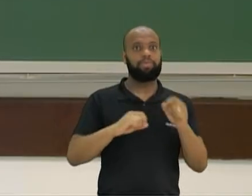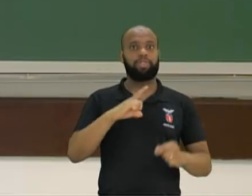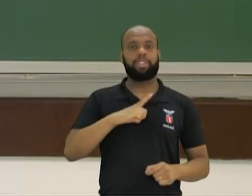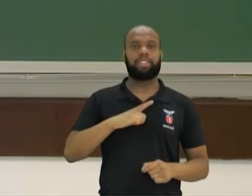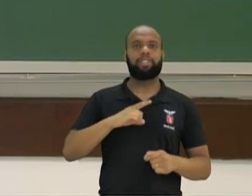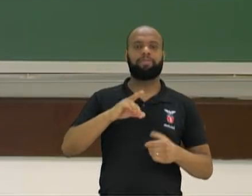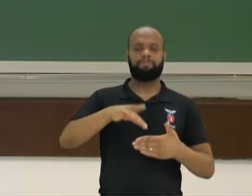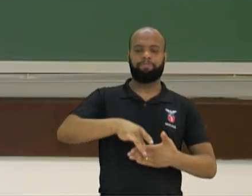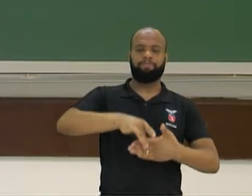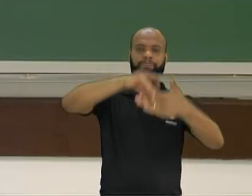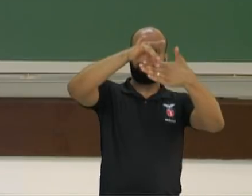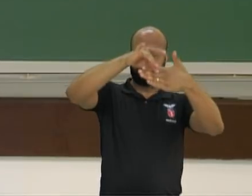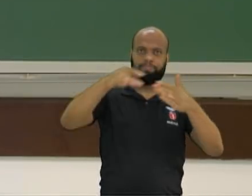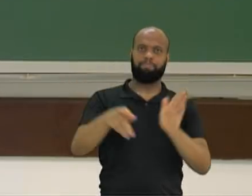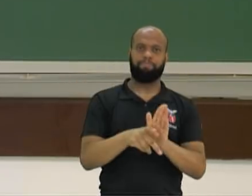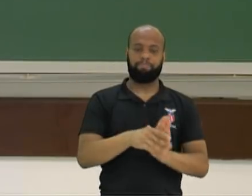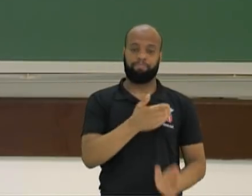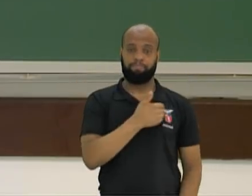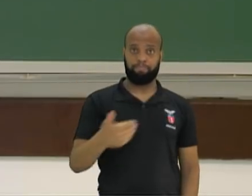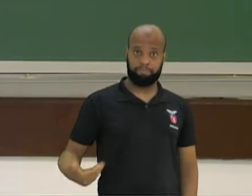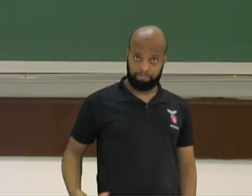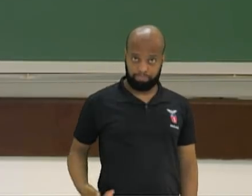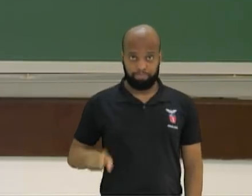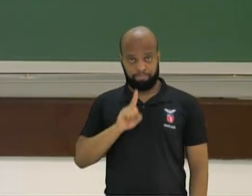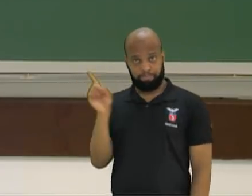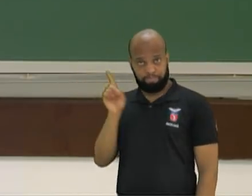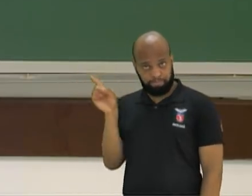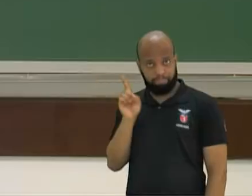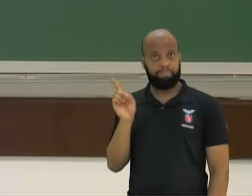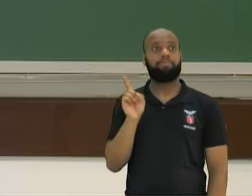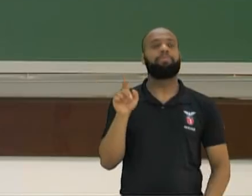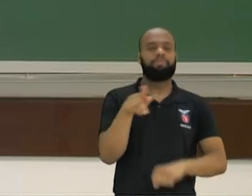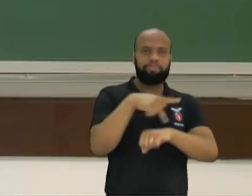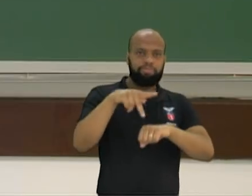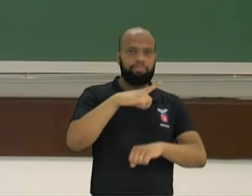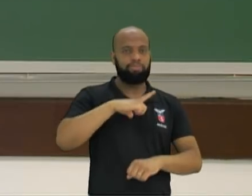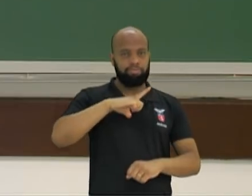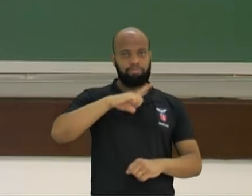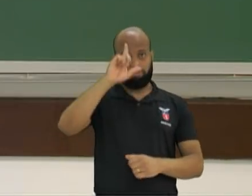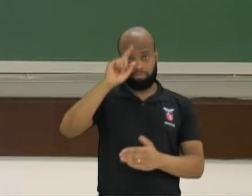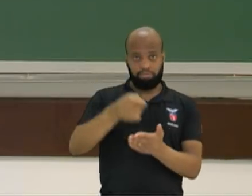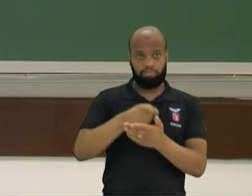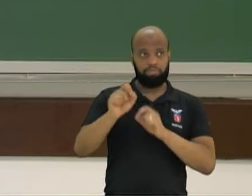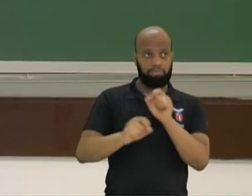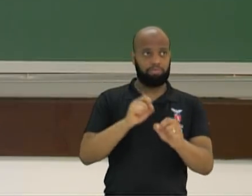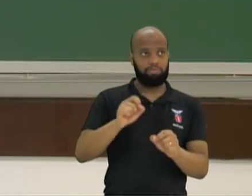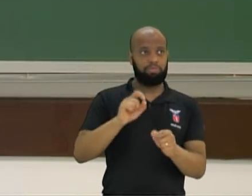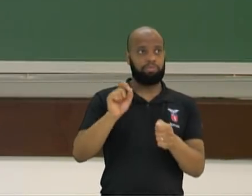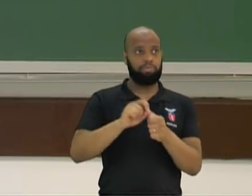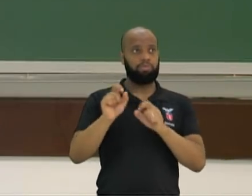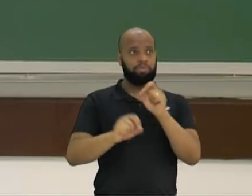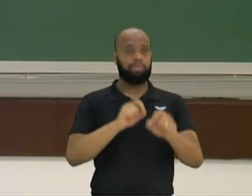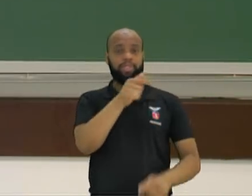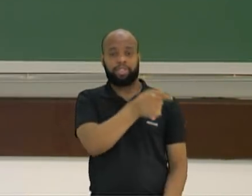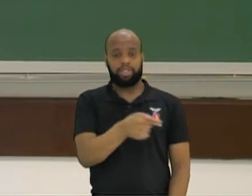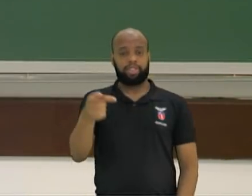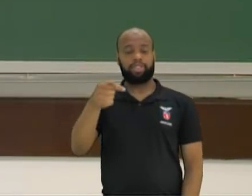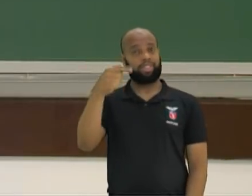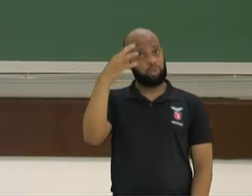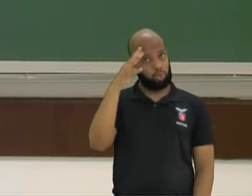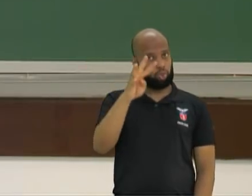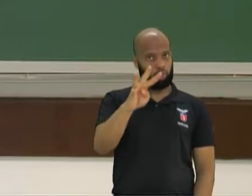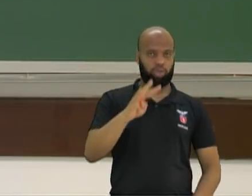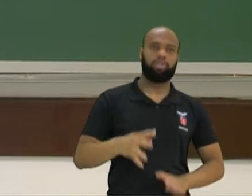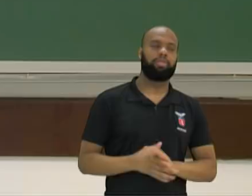governo, lá, do governo parlamentarista da Nova Zelândia, sugeriu instituição da semana de 4